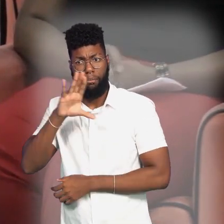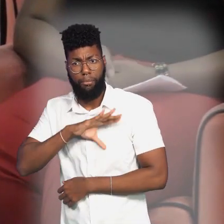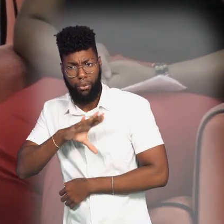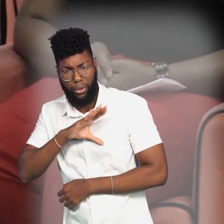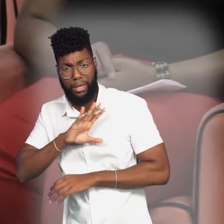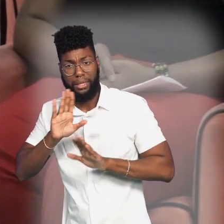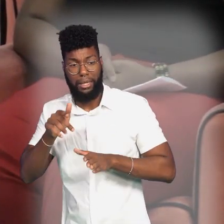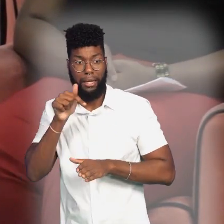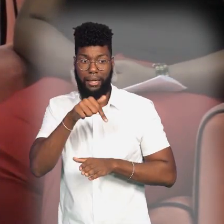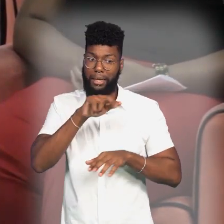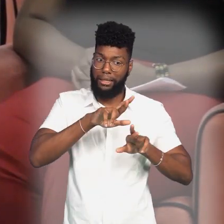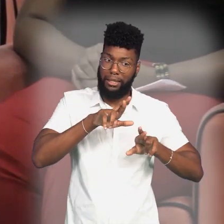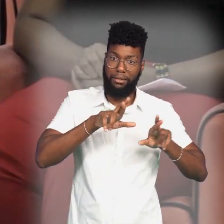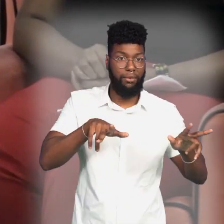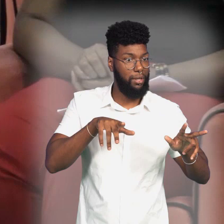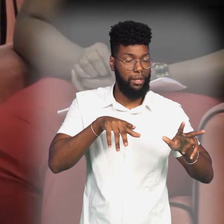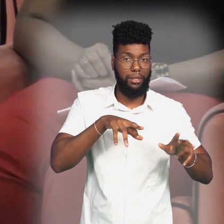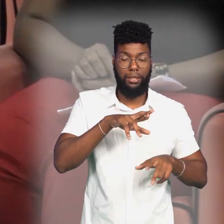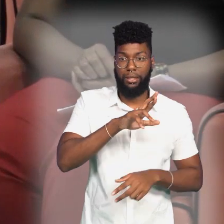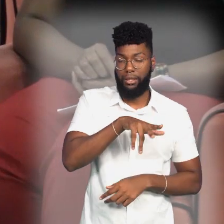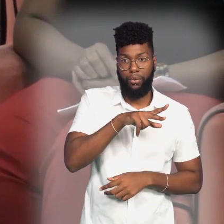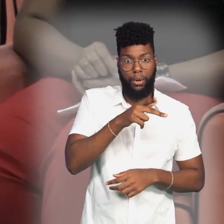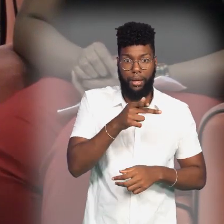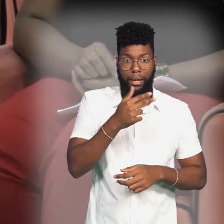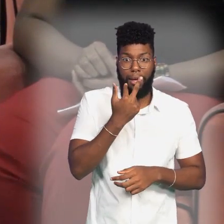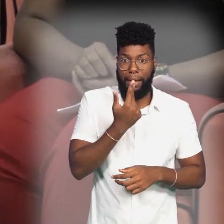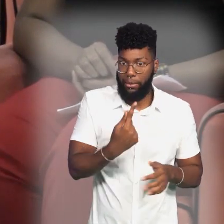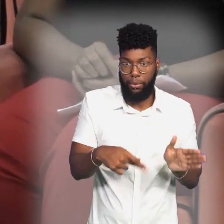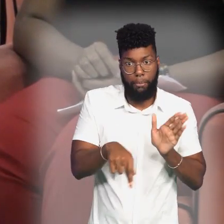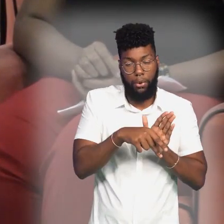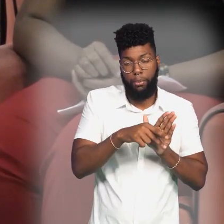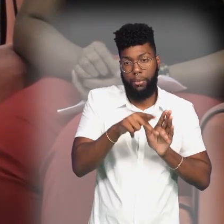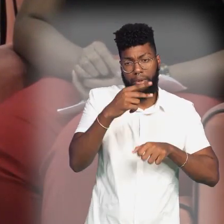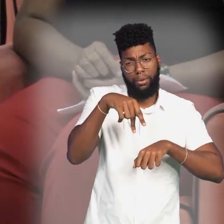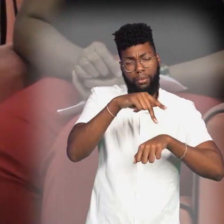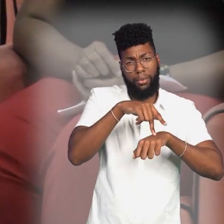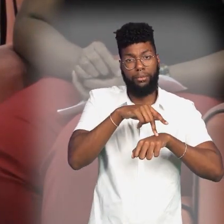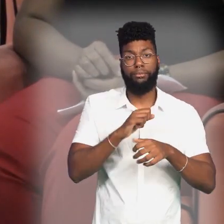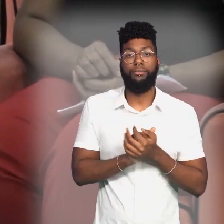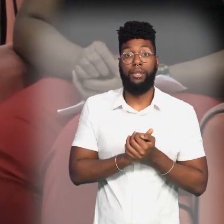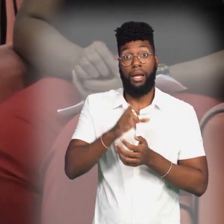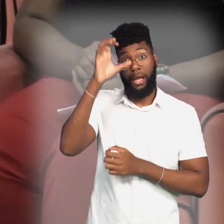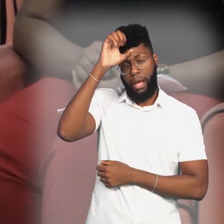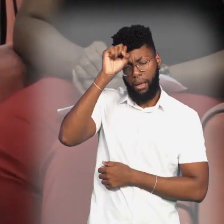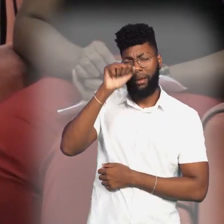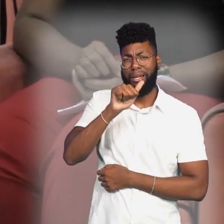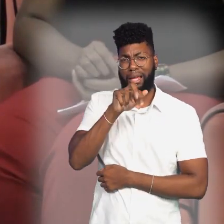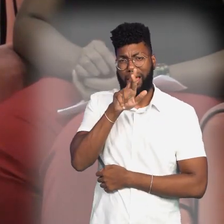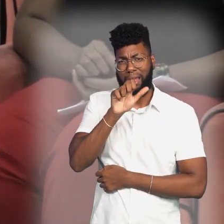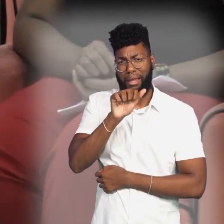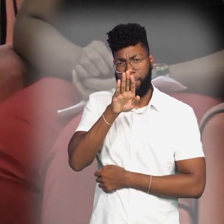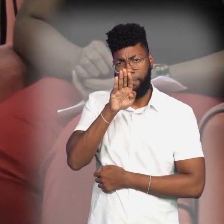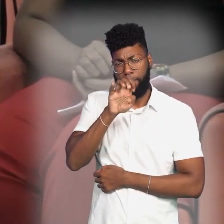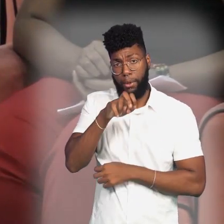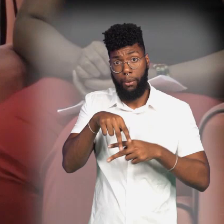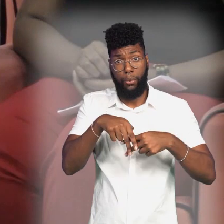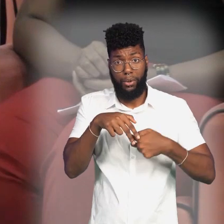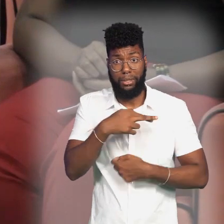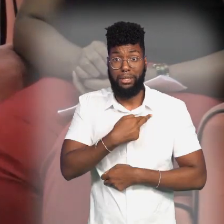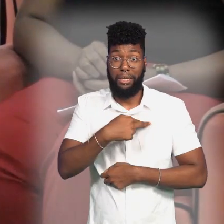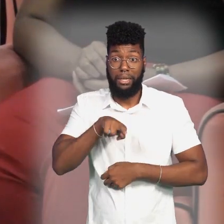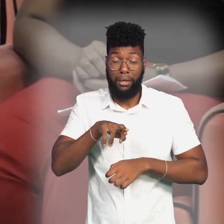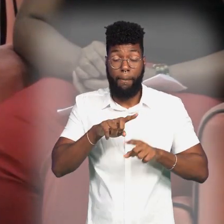local? Isso. Que Não é o árabe. Não, árabe por causa da religião. Sim. Mas nosso idioma local chama